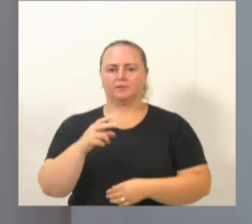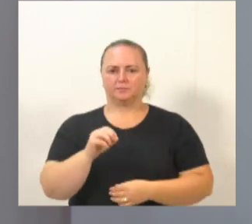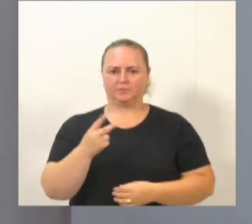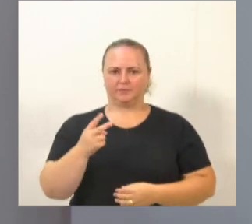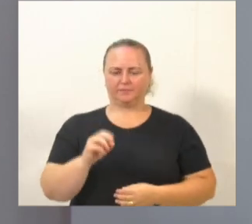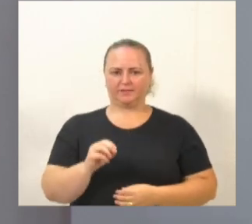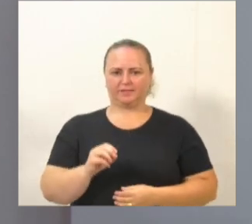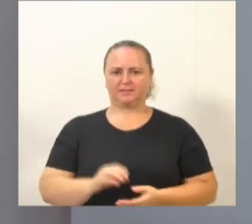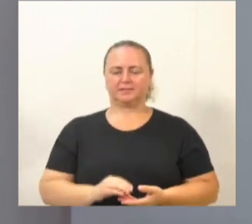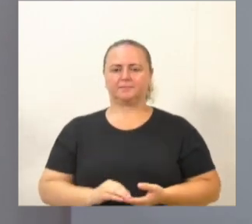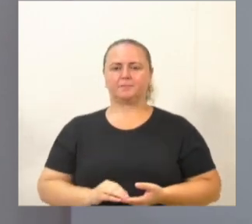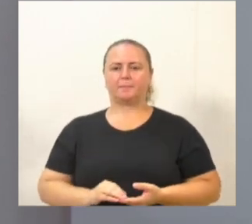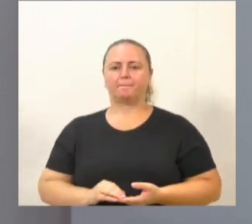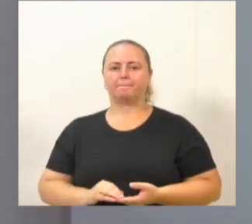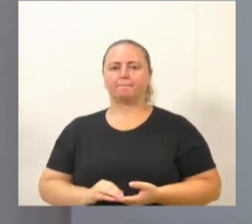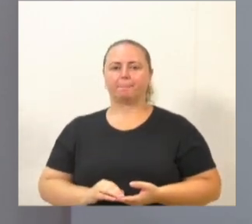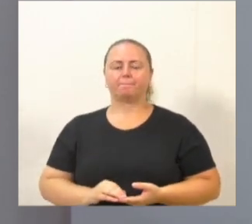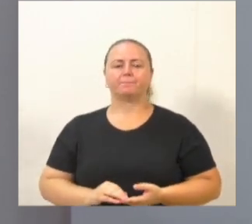uma parte